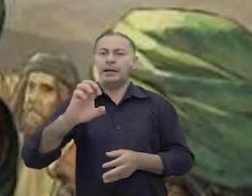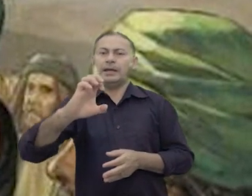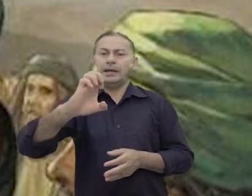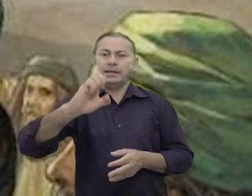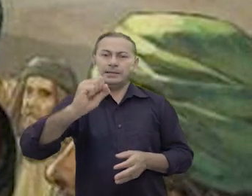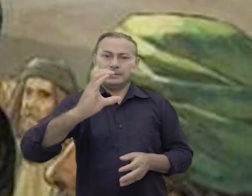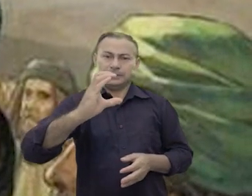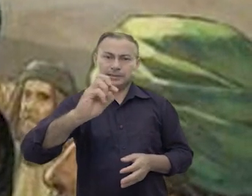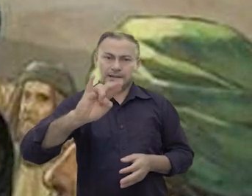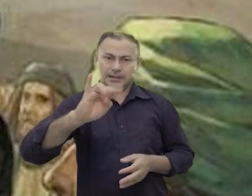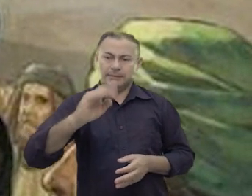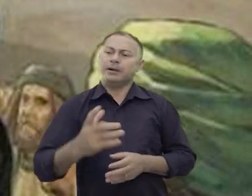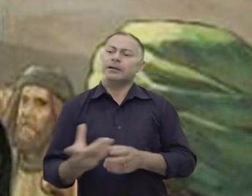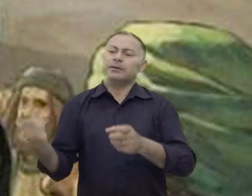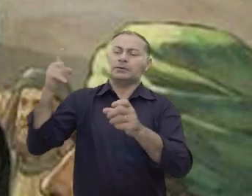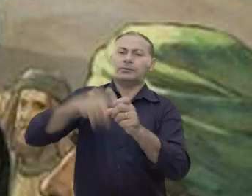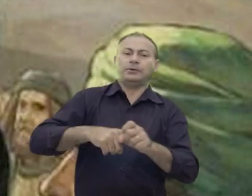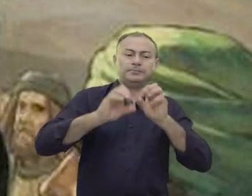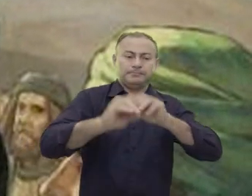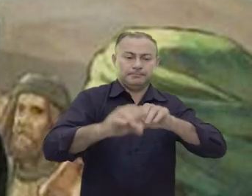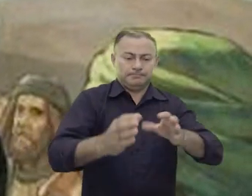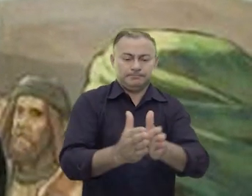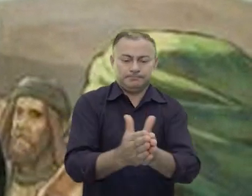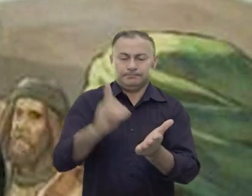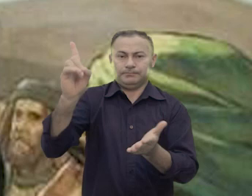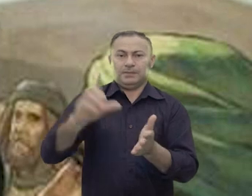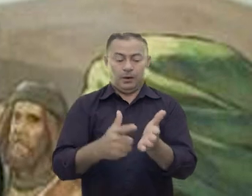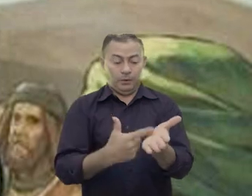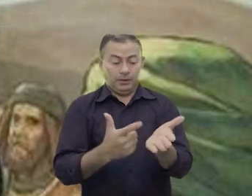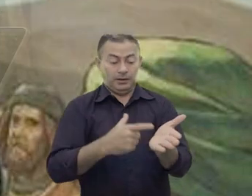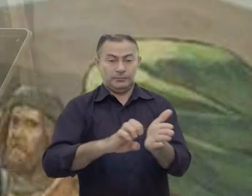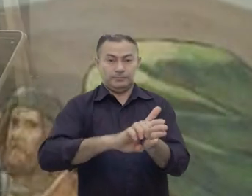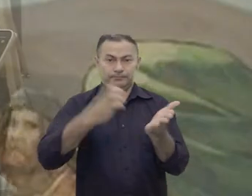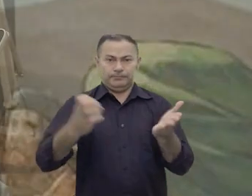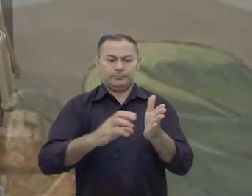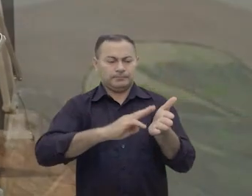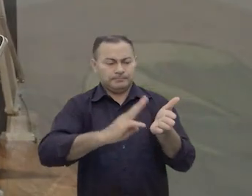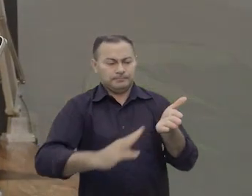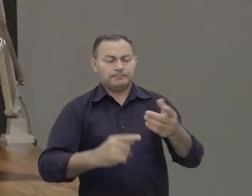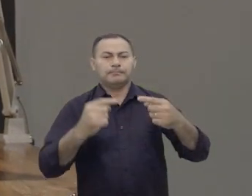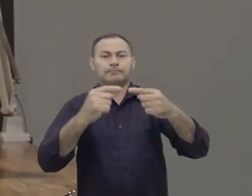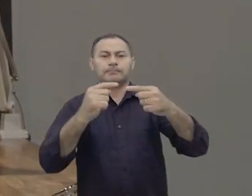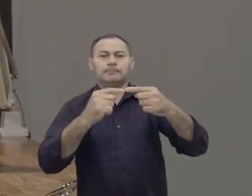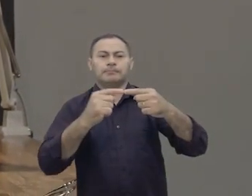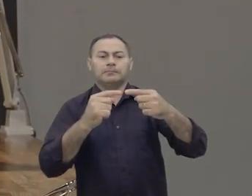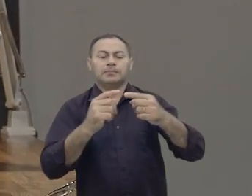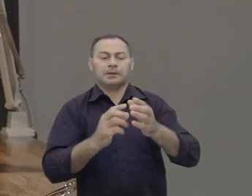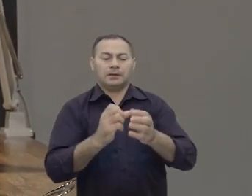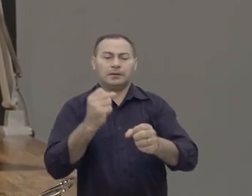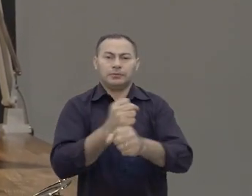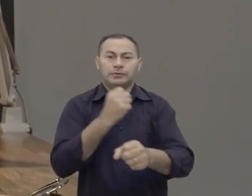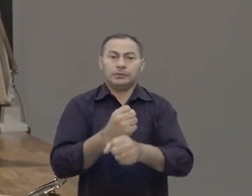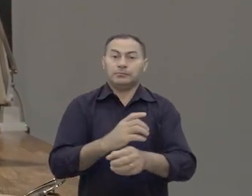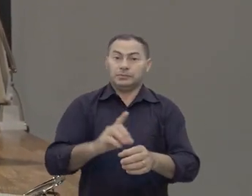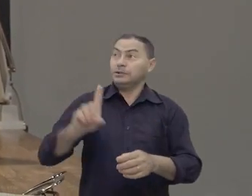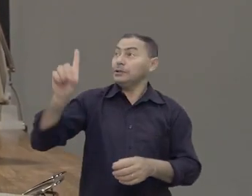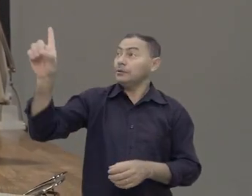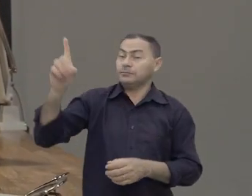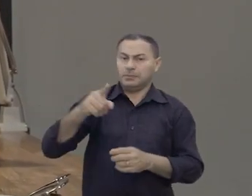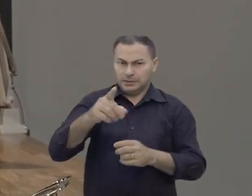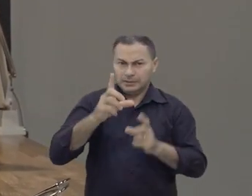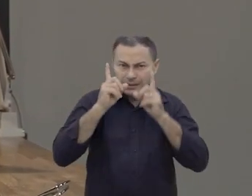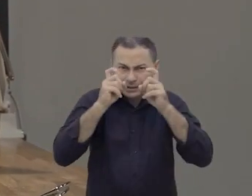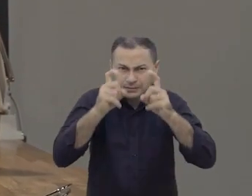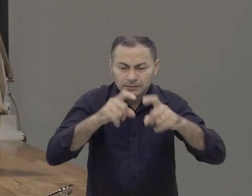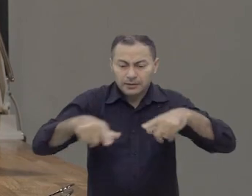retorno, ensinavam a palavra de Deus. O livro de Esdras tem uma mensagem relacionada à obra de